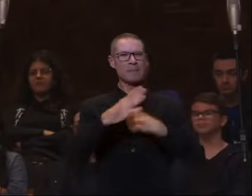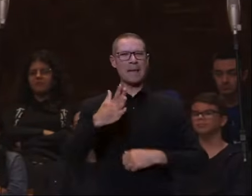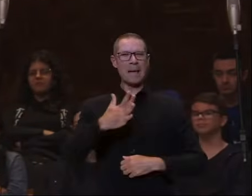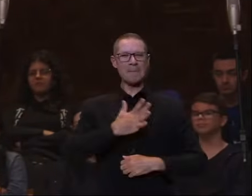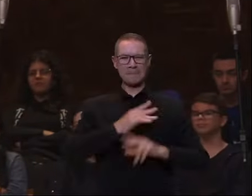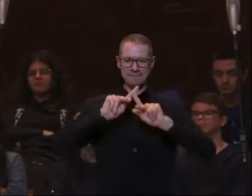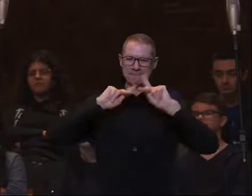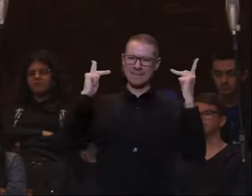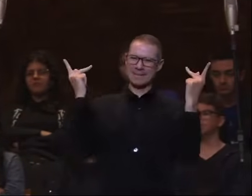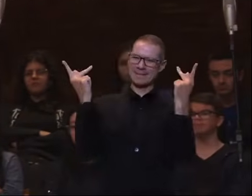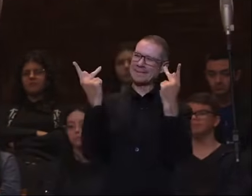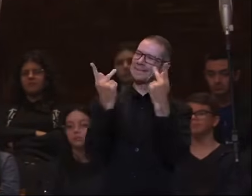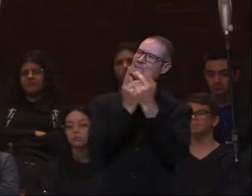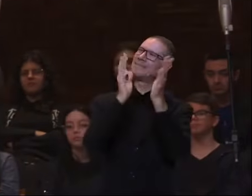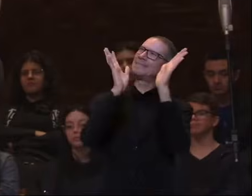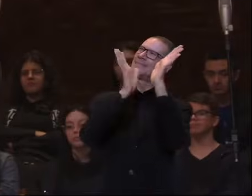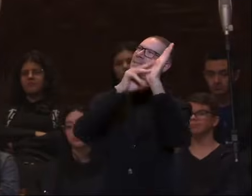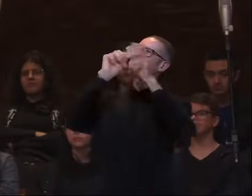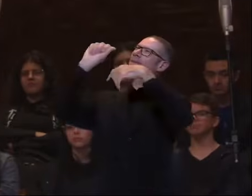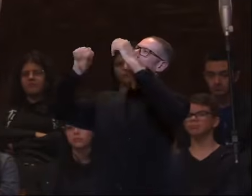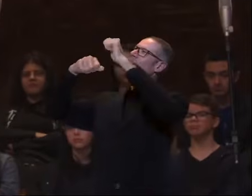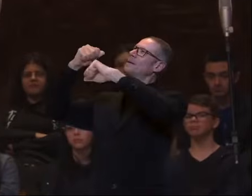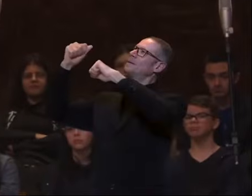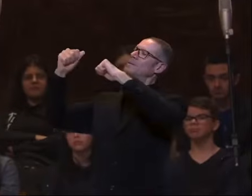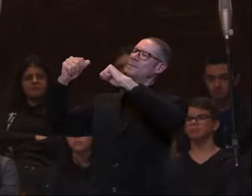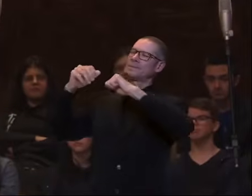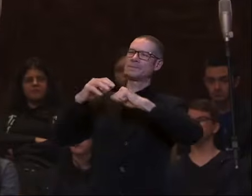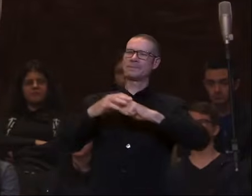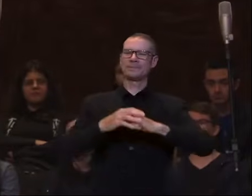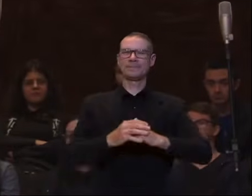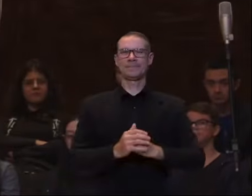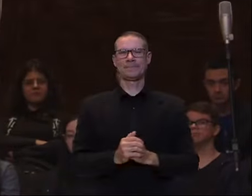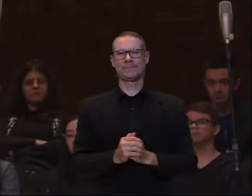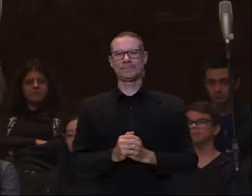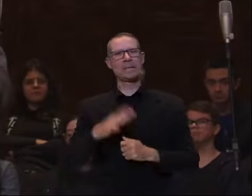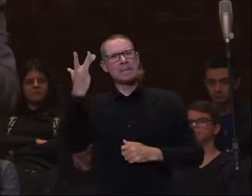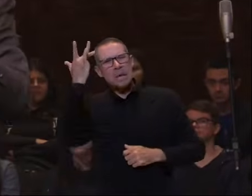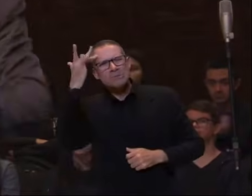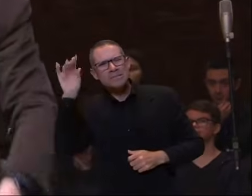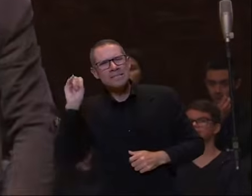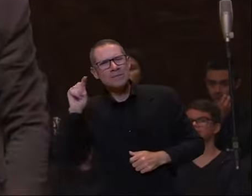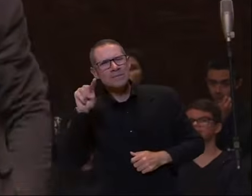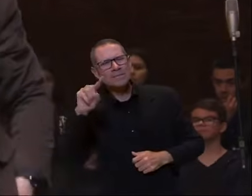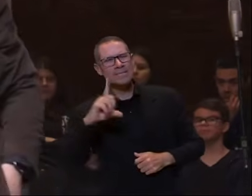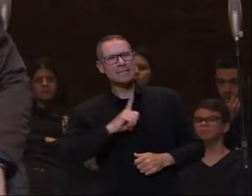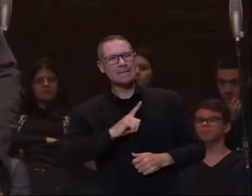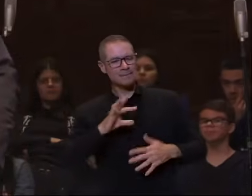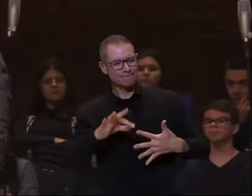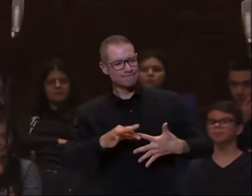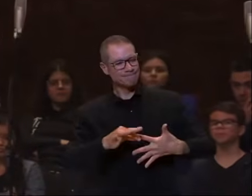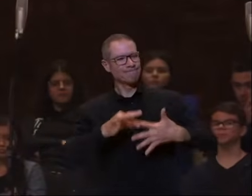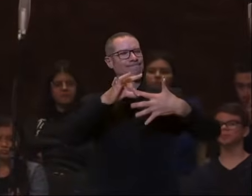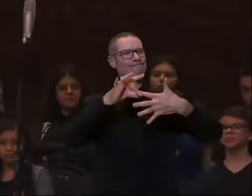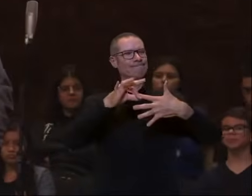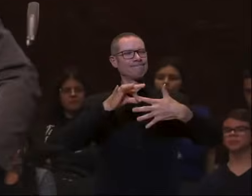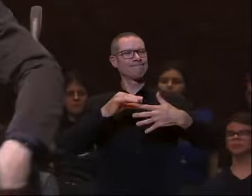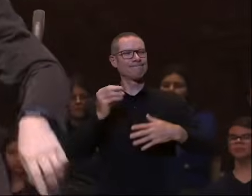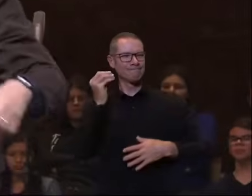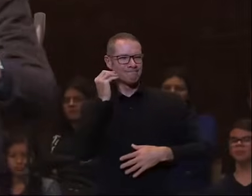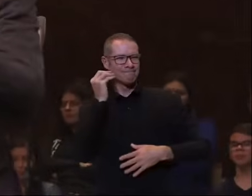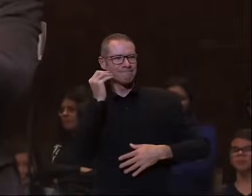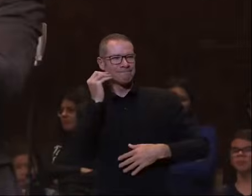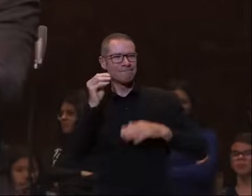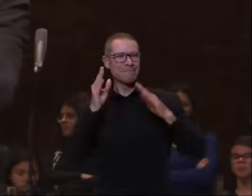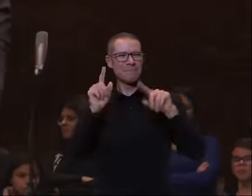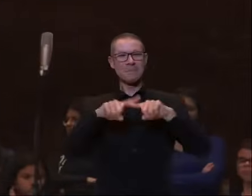minha herança, aleluia. Eu não sei se você já teve esse privilégio,